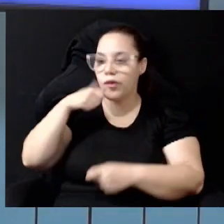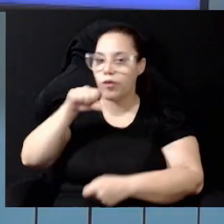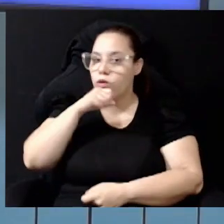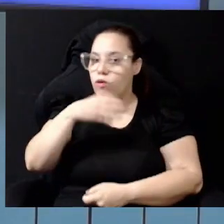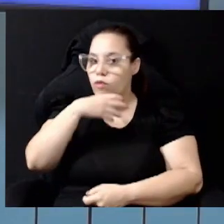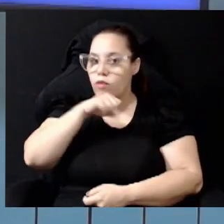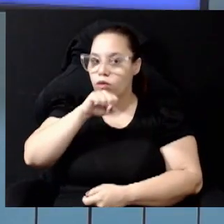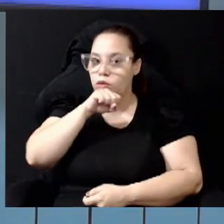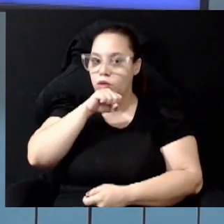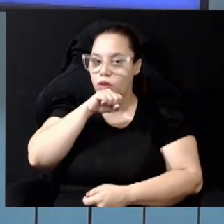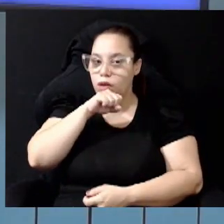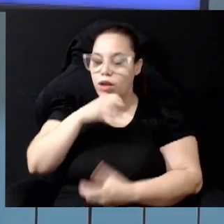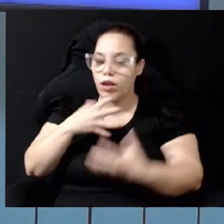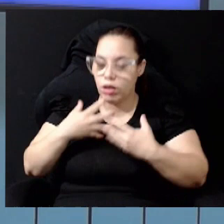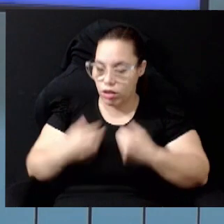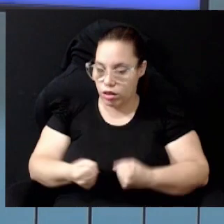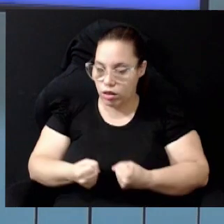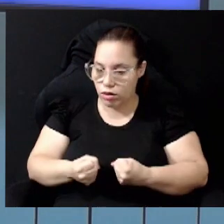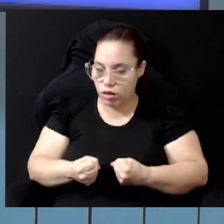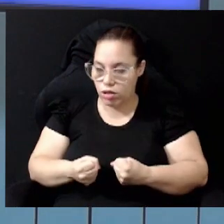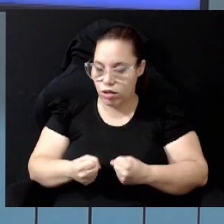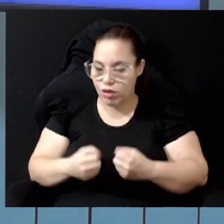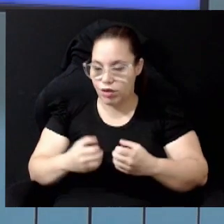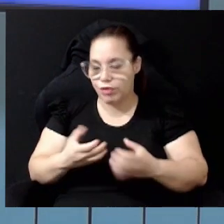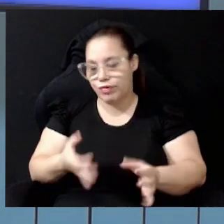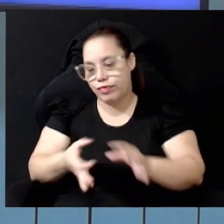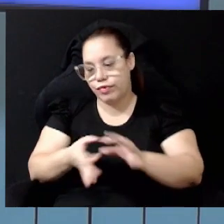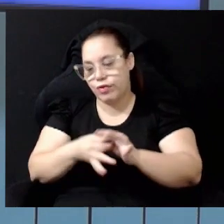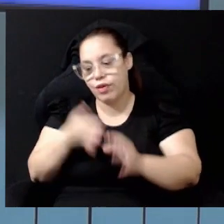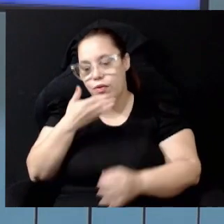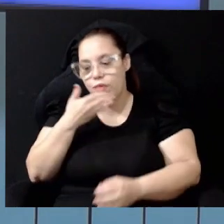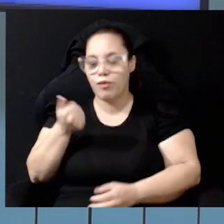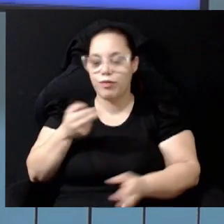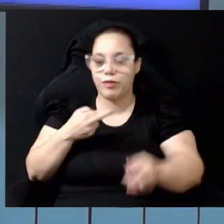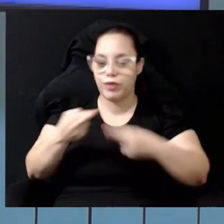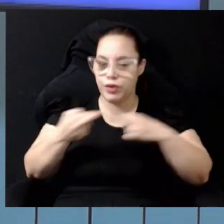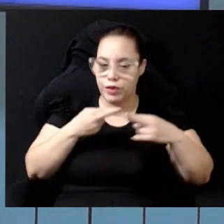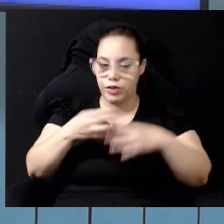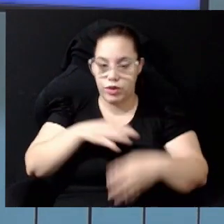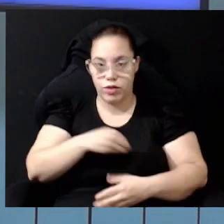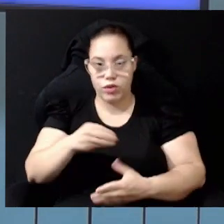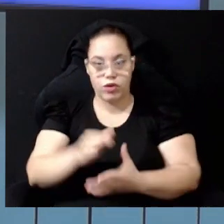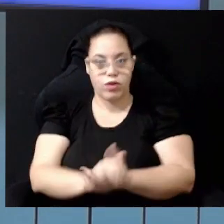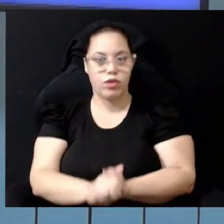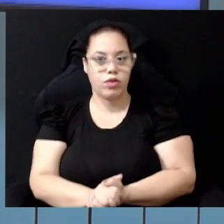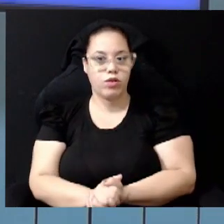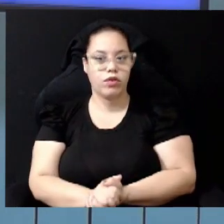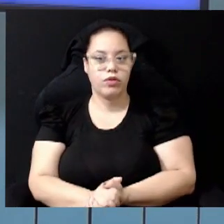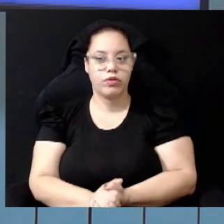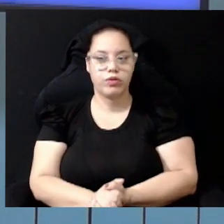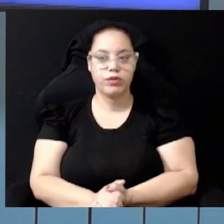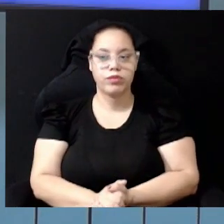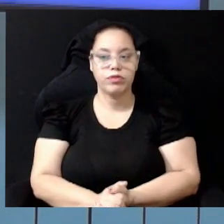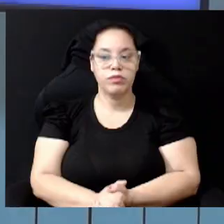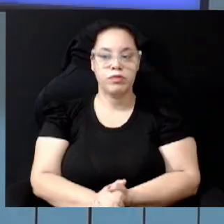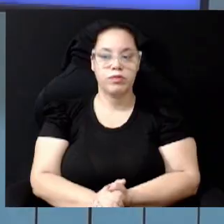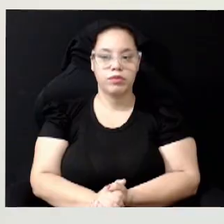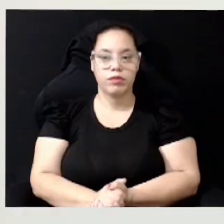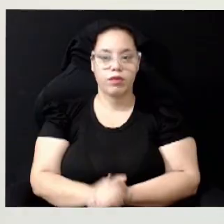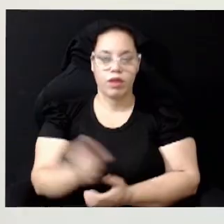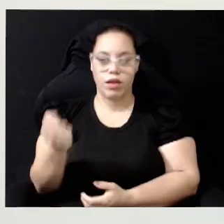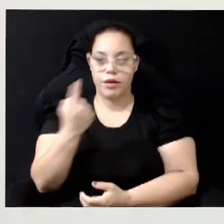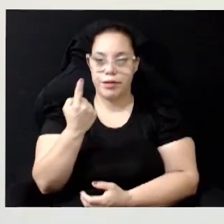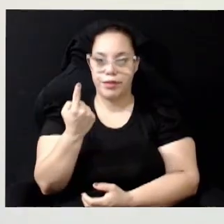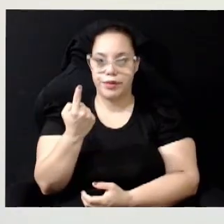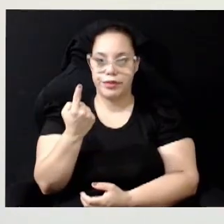para aumentar esse acolhimento, essa cumplicidade, né? Melhorar a relação com os filhos? Então,